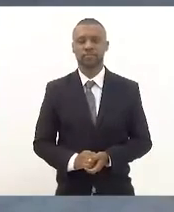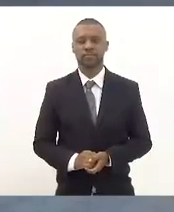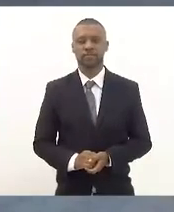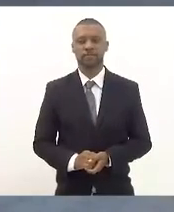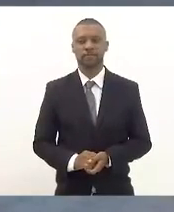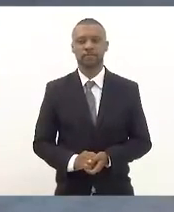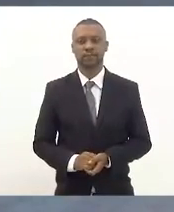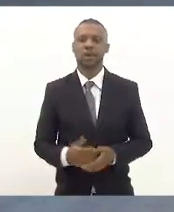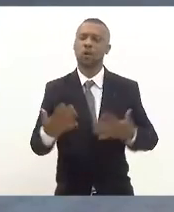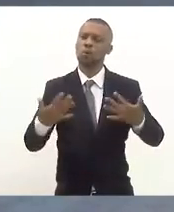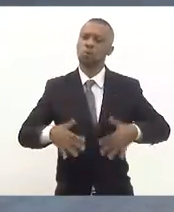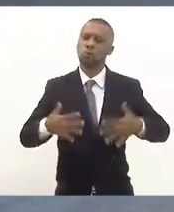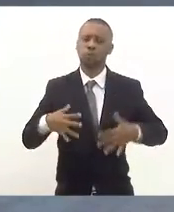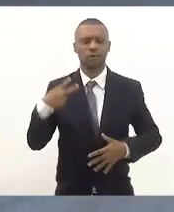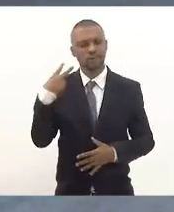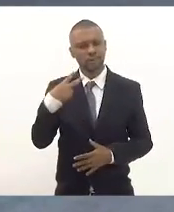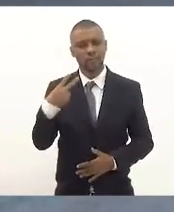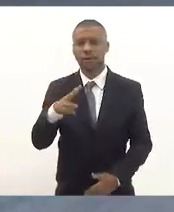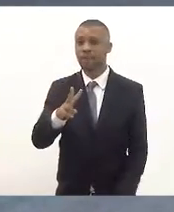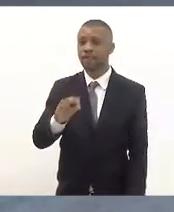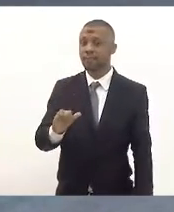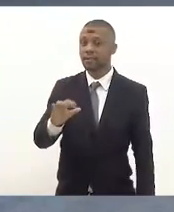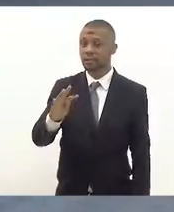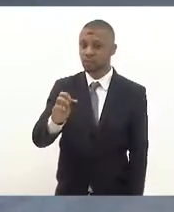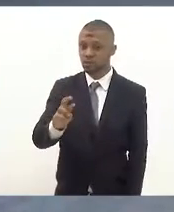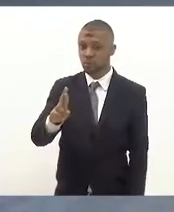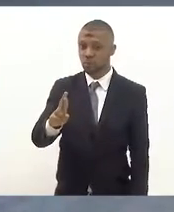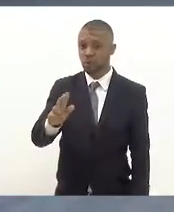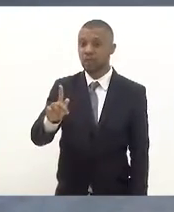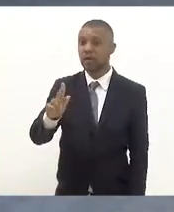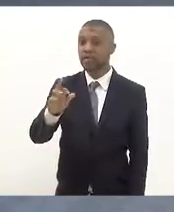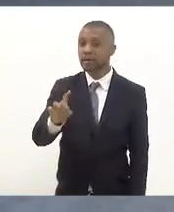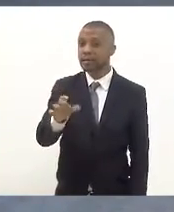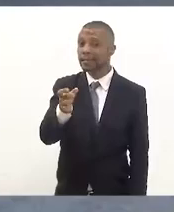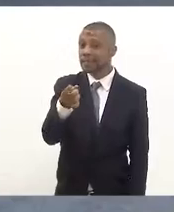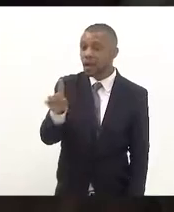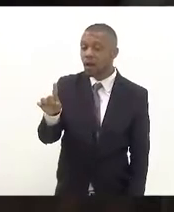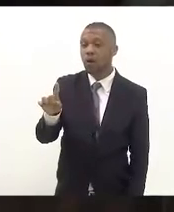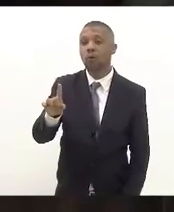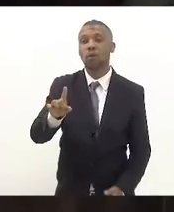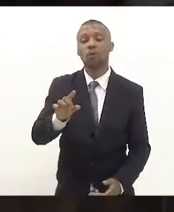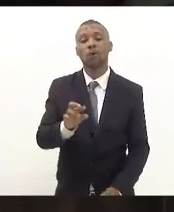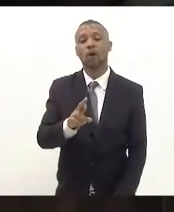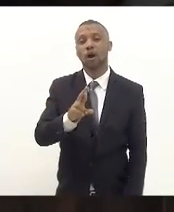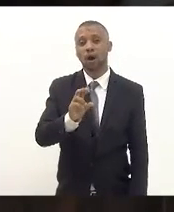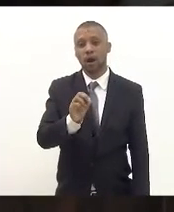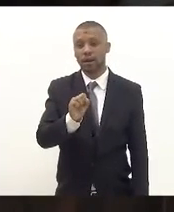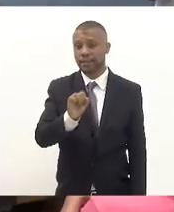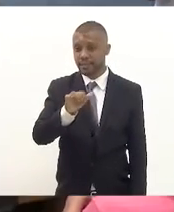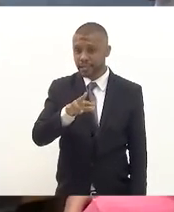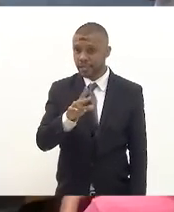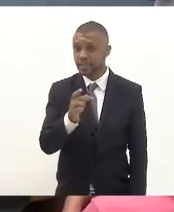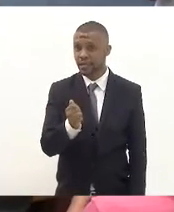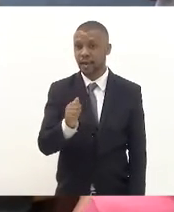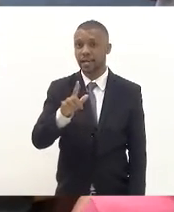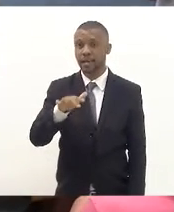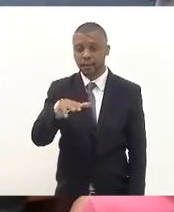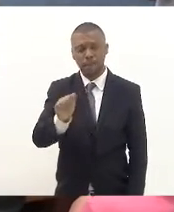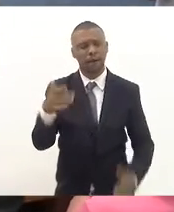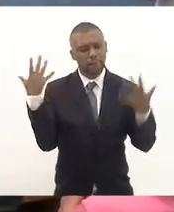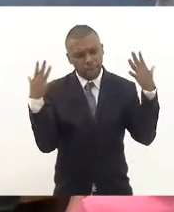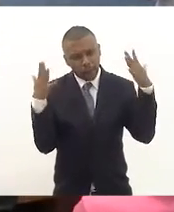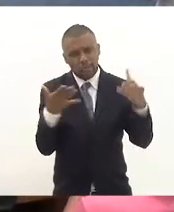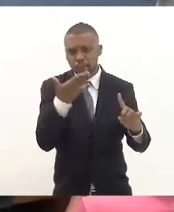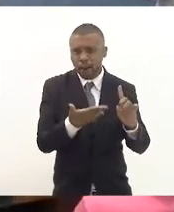grande Vereador Vitinho grandão Oi Rosinha Lima bate